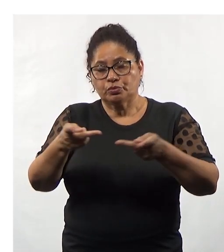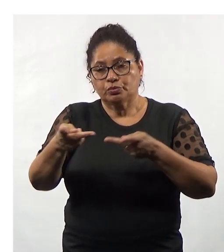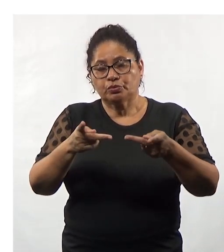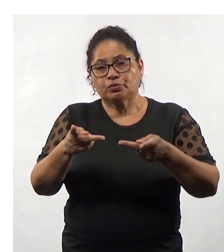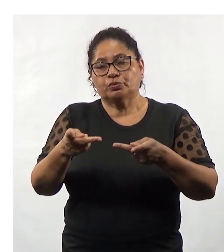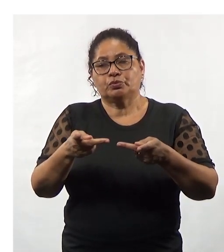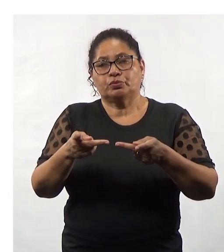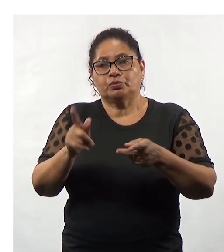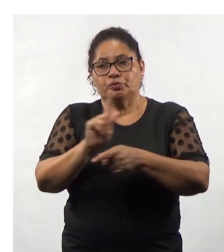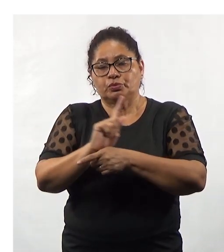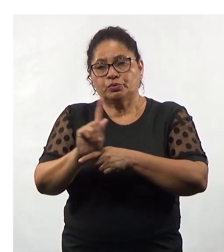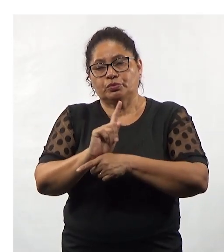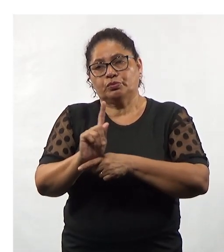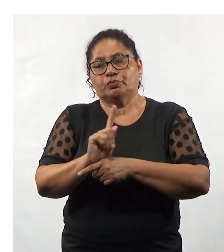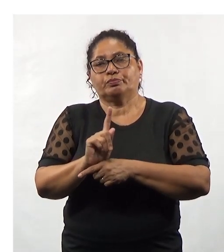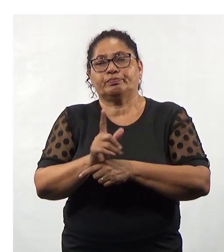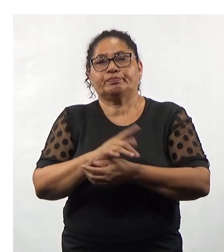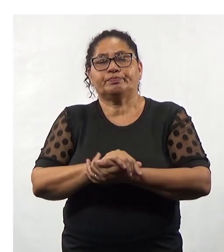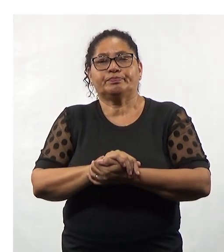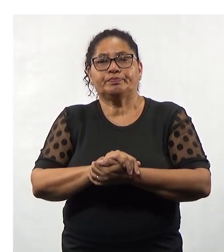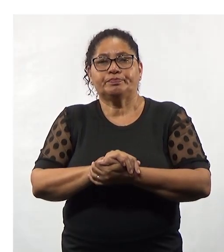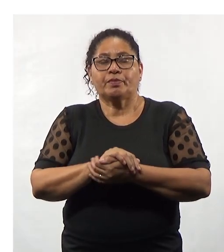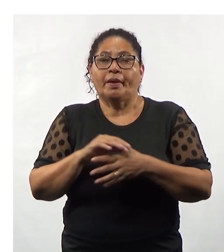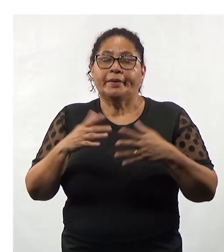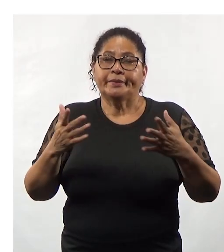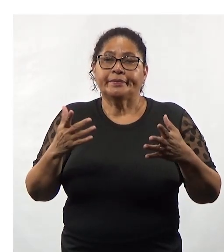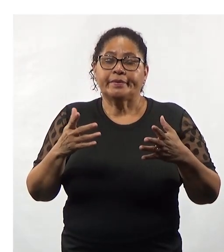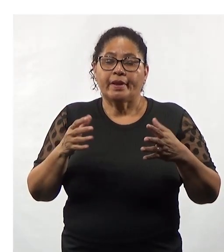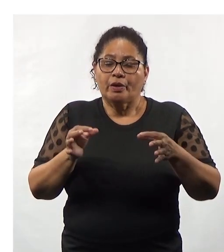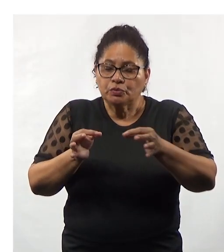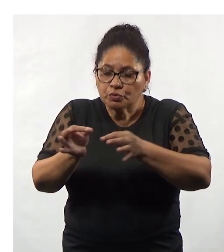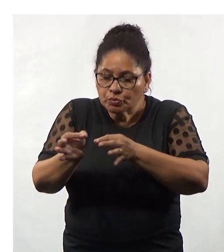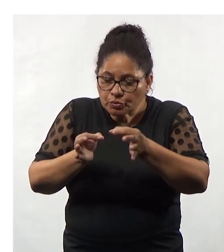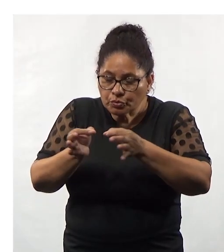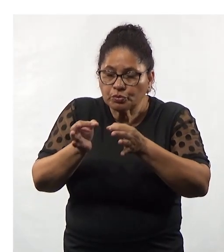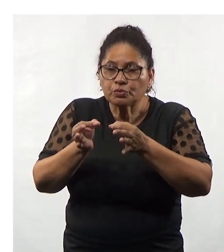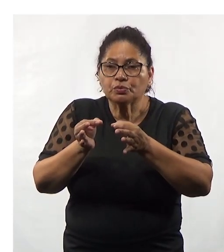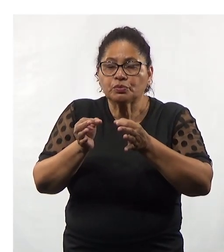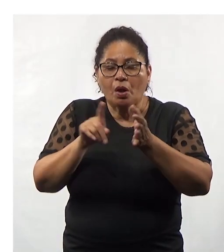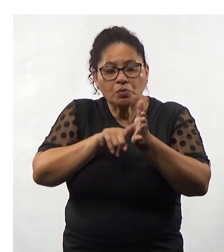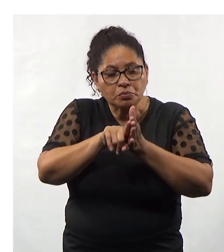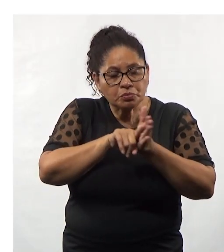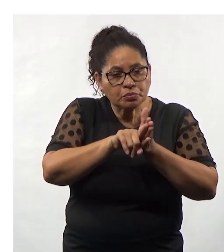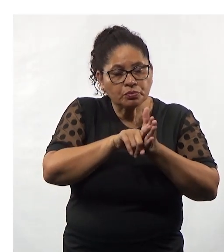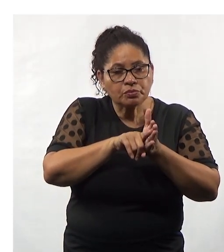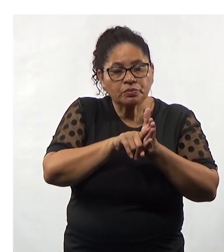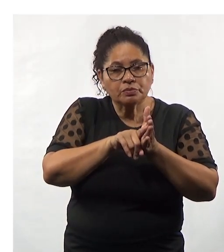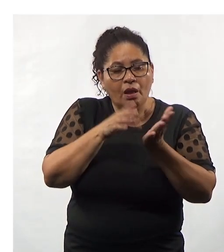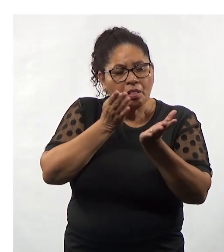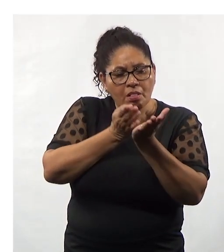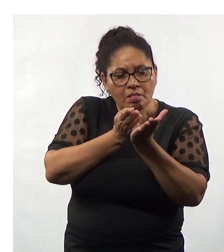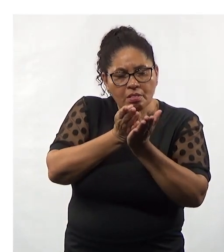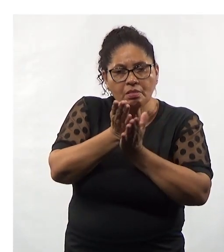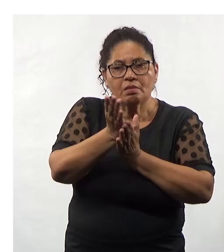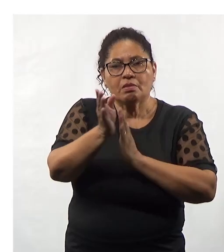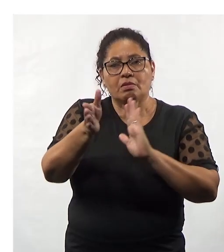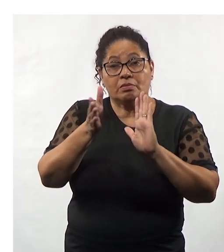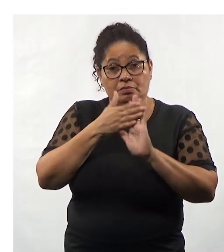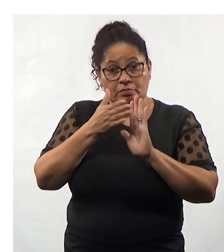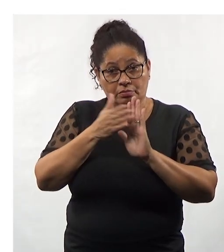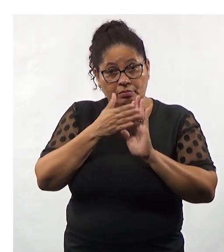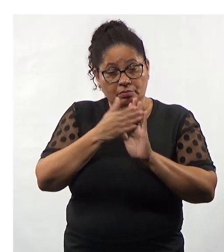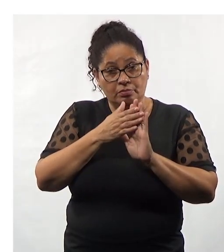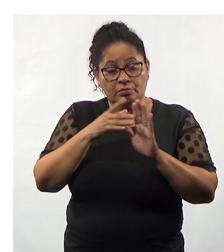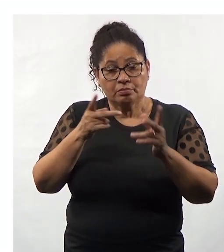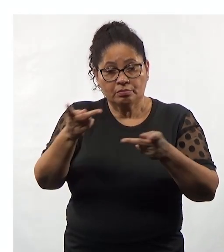projetos, né? Nesse know-how de gestão de projetos. Então, ele vai analisar, consolidar e alinhar as propostas